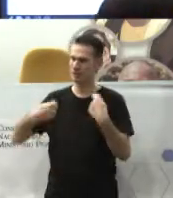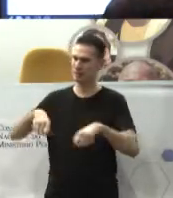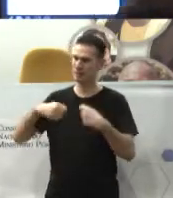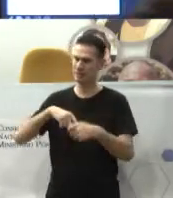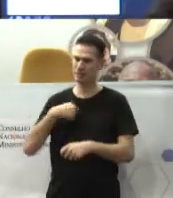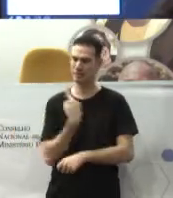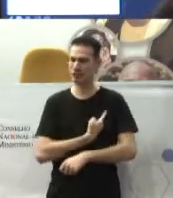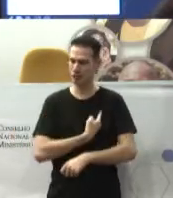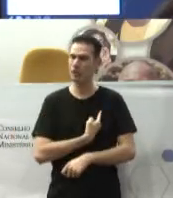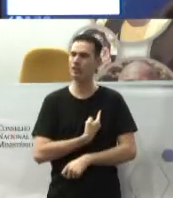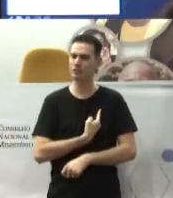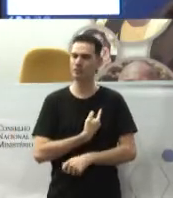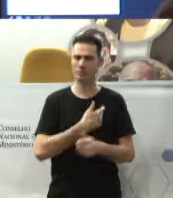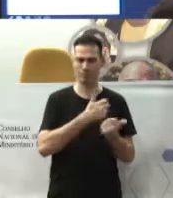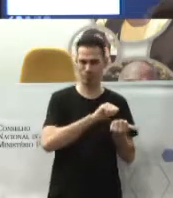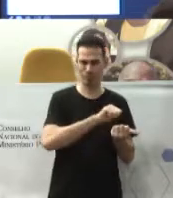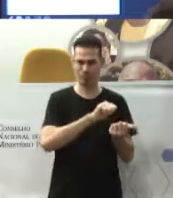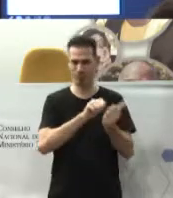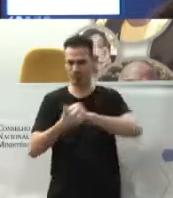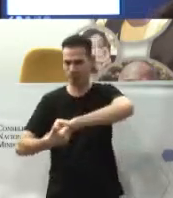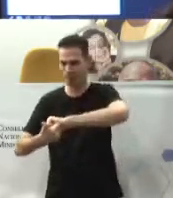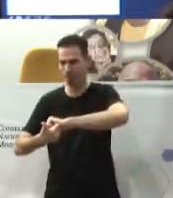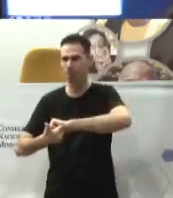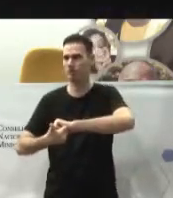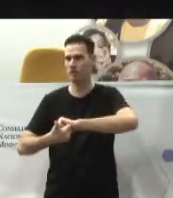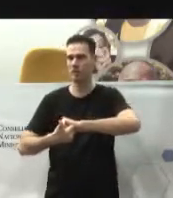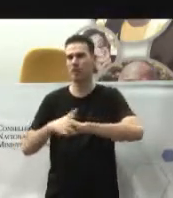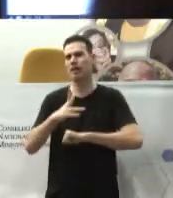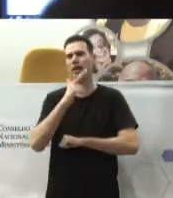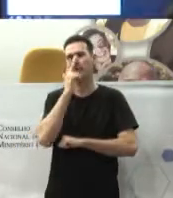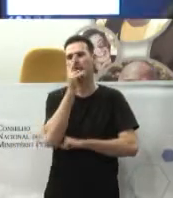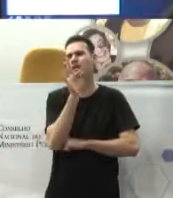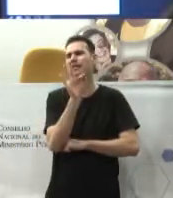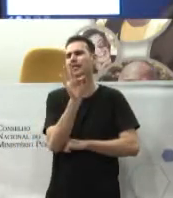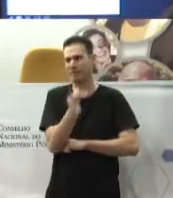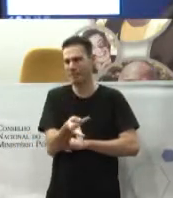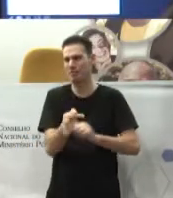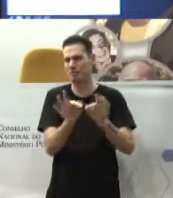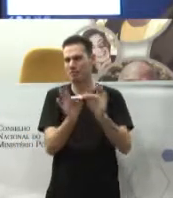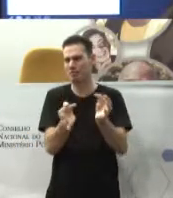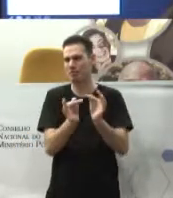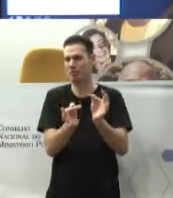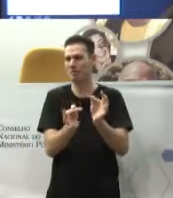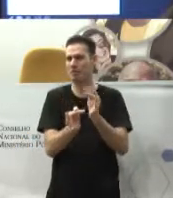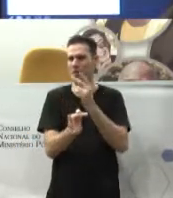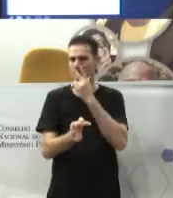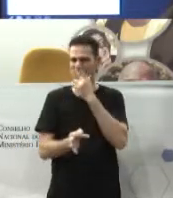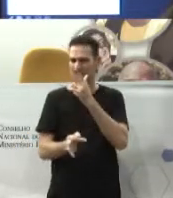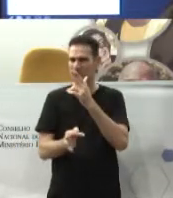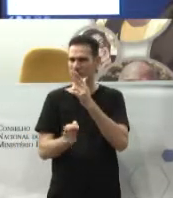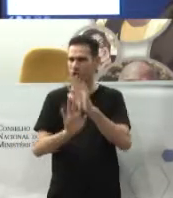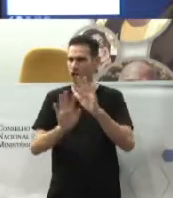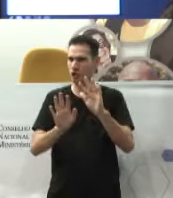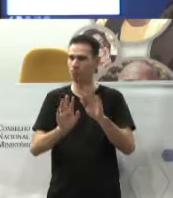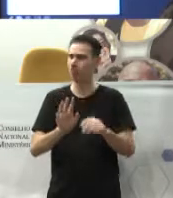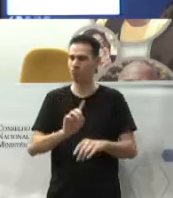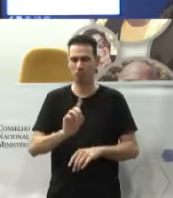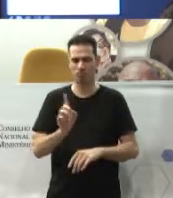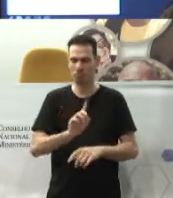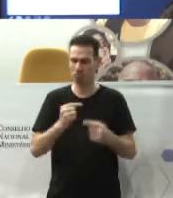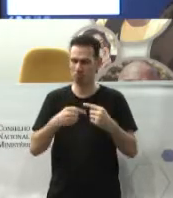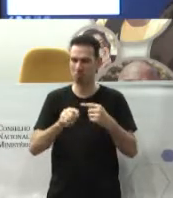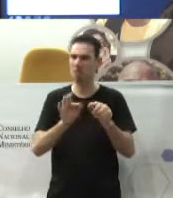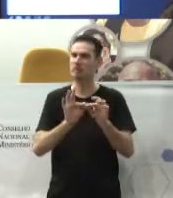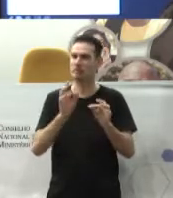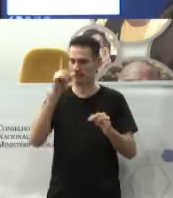precisa, portanto, ser adequada. E isso pode parecer simples, mas não é. Um dos exemplos que a doutora Cíntia deu aqui,